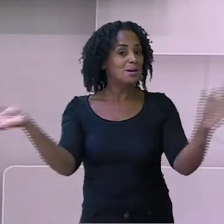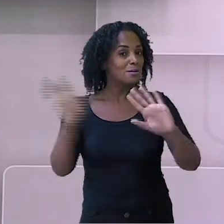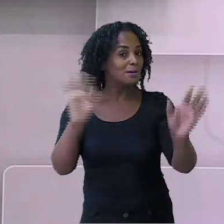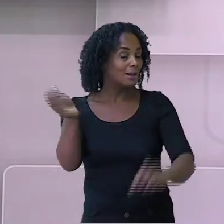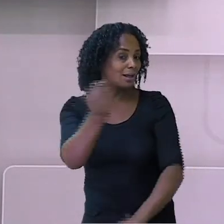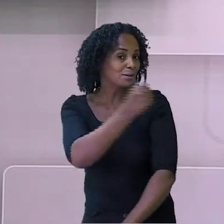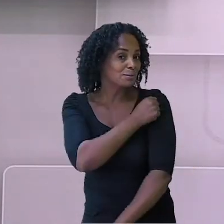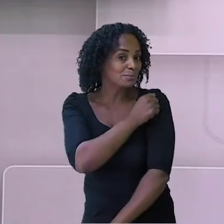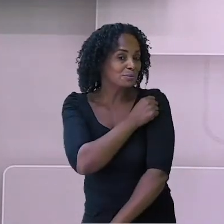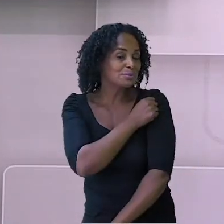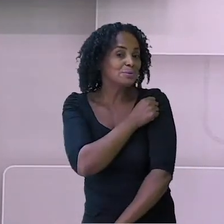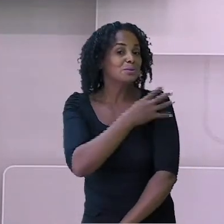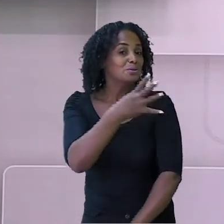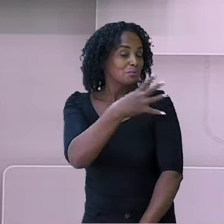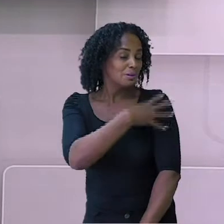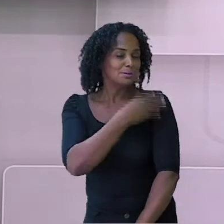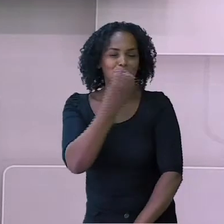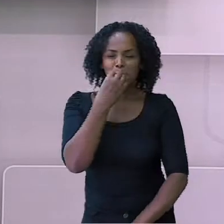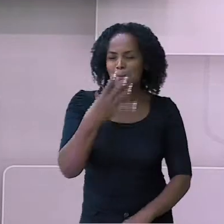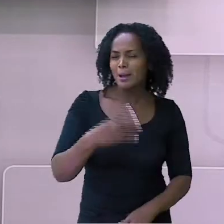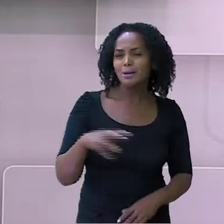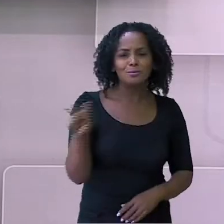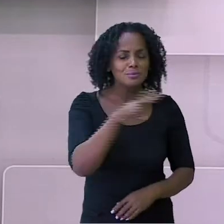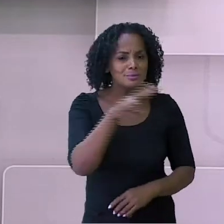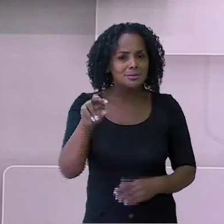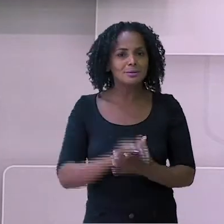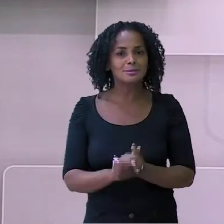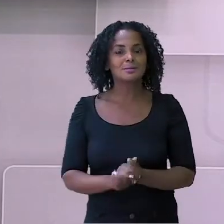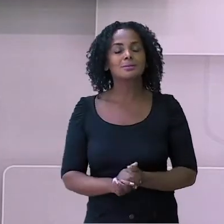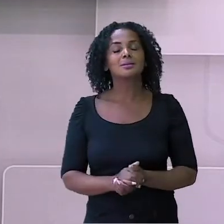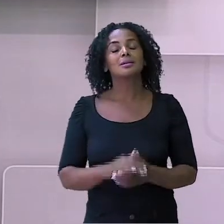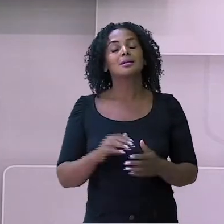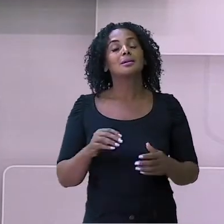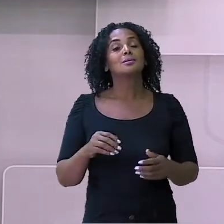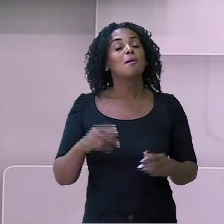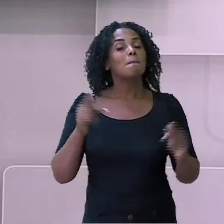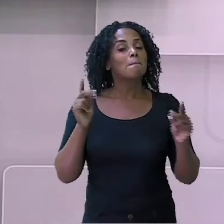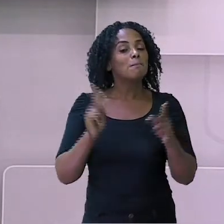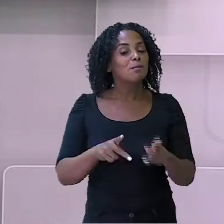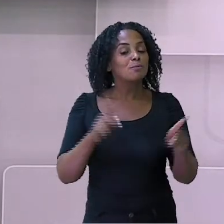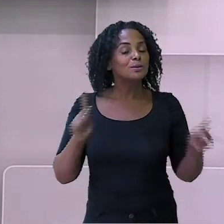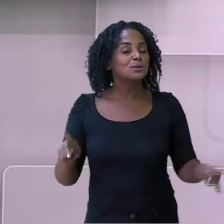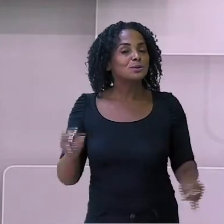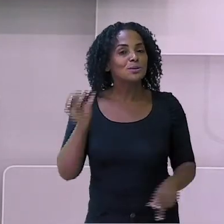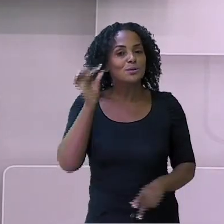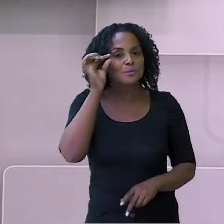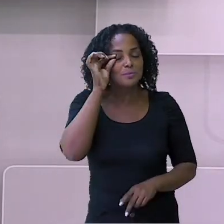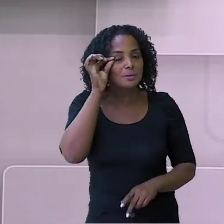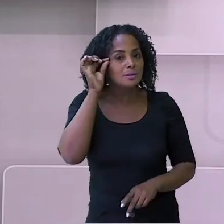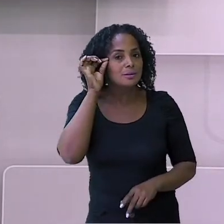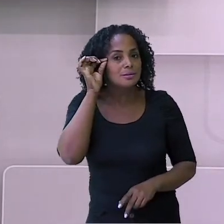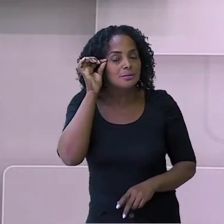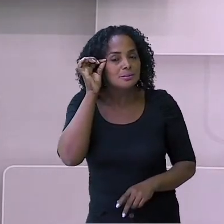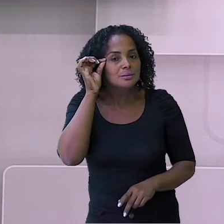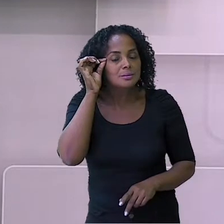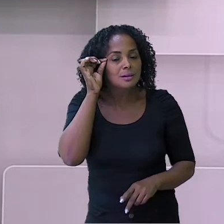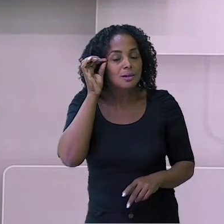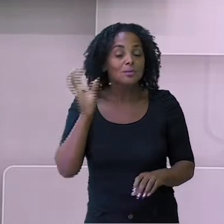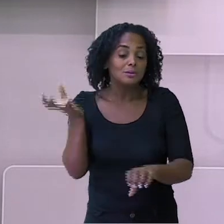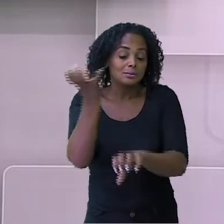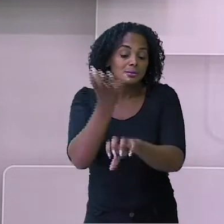Olá, estudantes do quarto ano, tudo bem com vocês? Eu sou o professor Renan e na aula de hoje do componente curricular